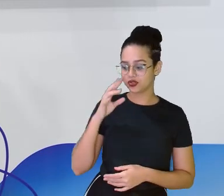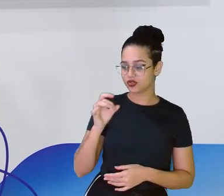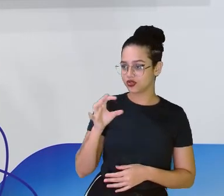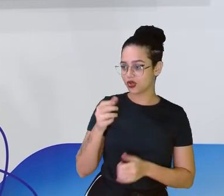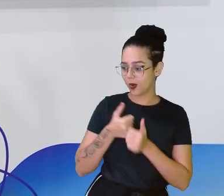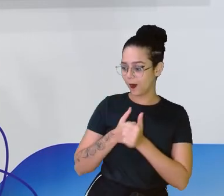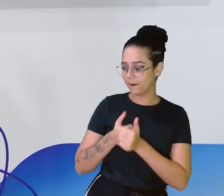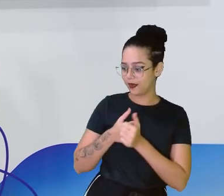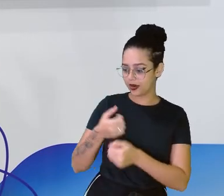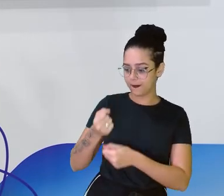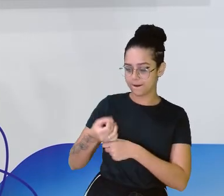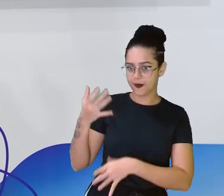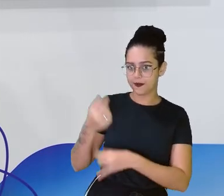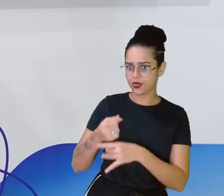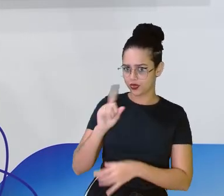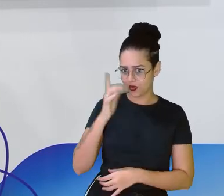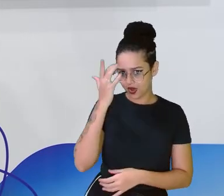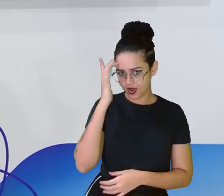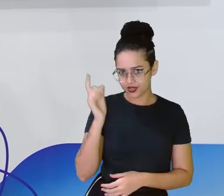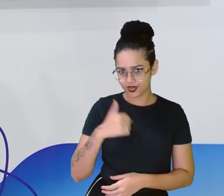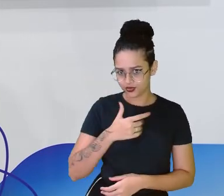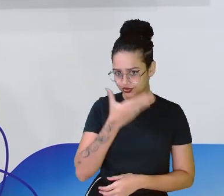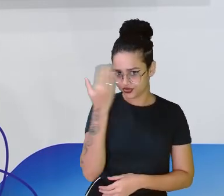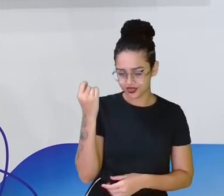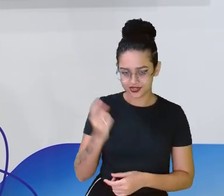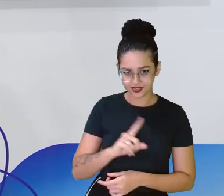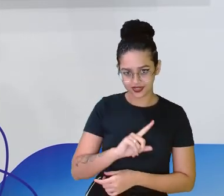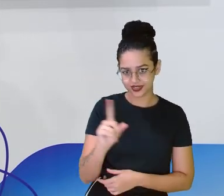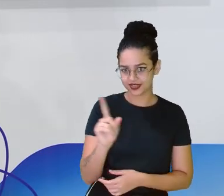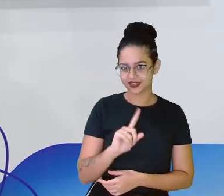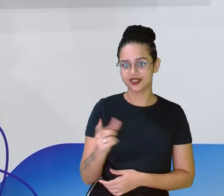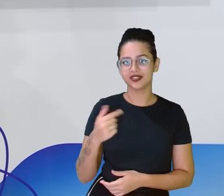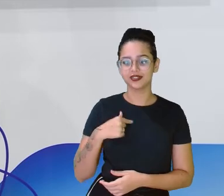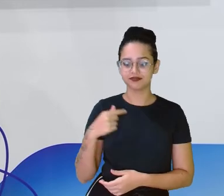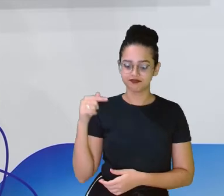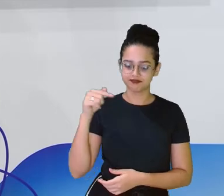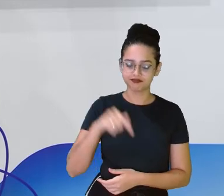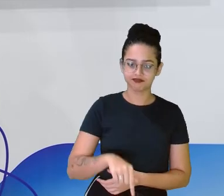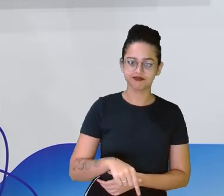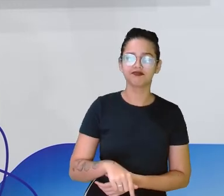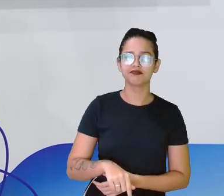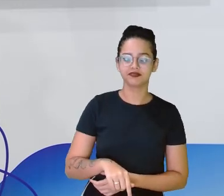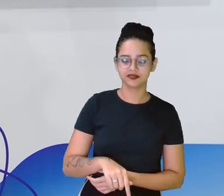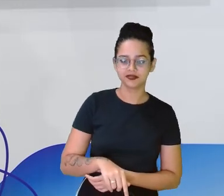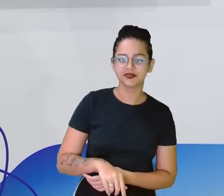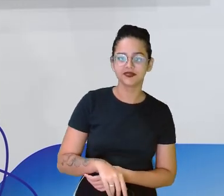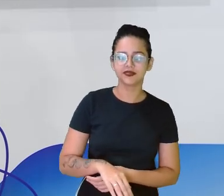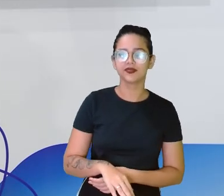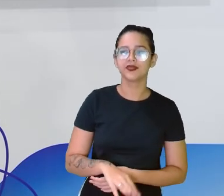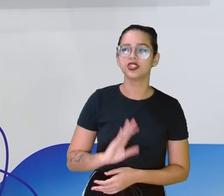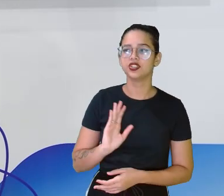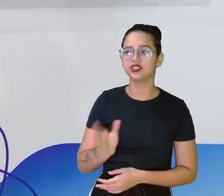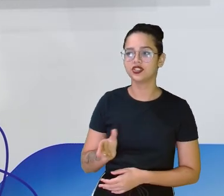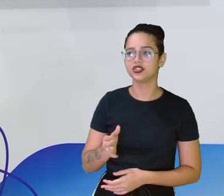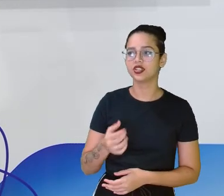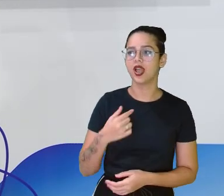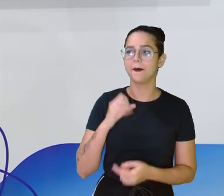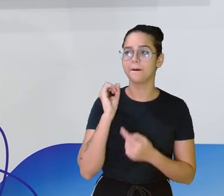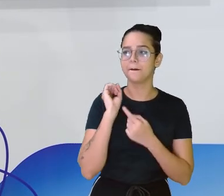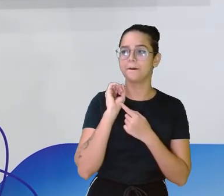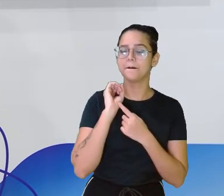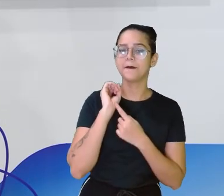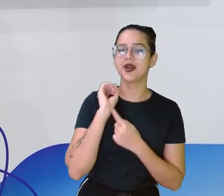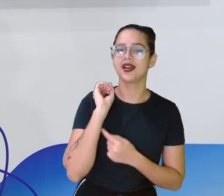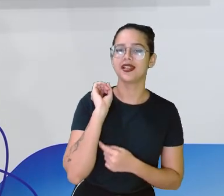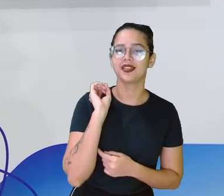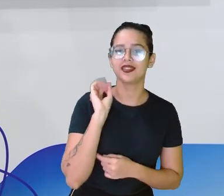não achem que eu esqueci do chat, não. Eu estou a postos aqui e já vou lançar o